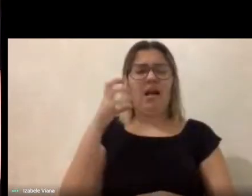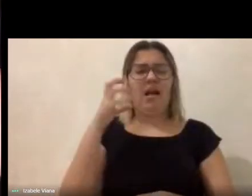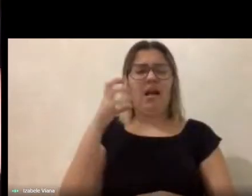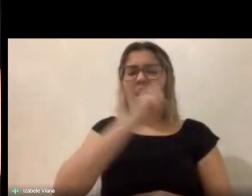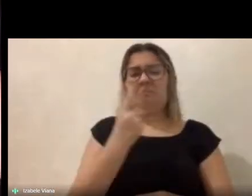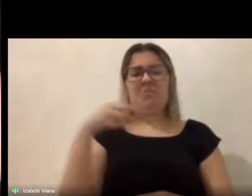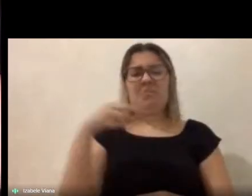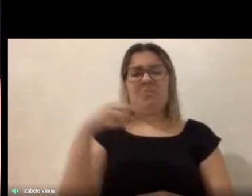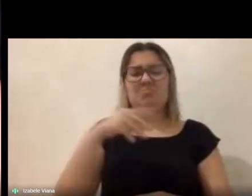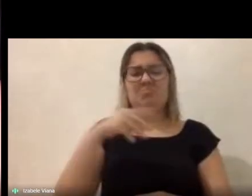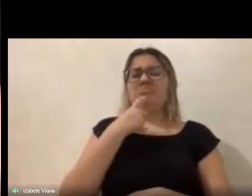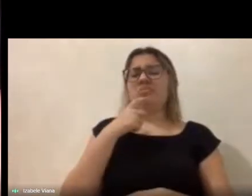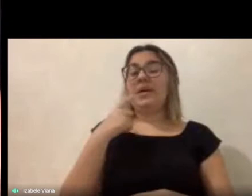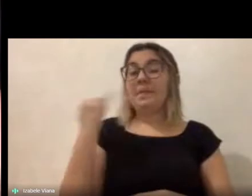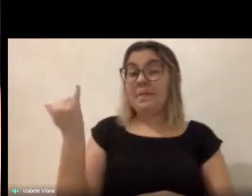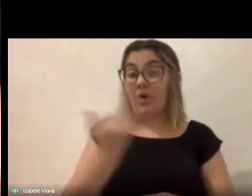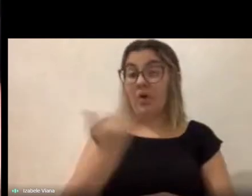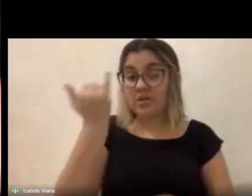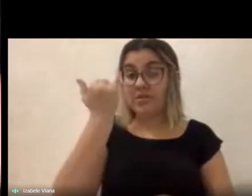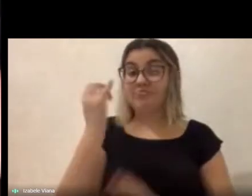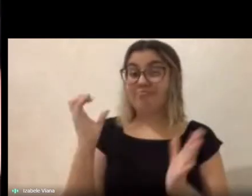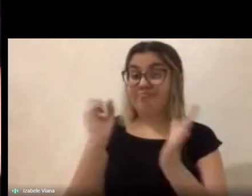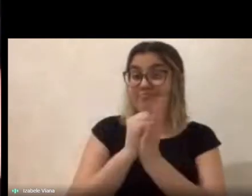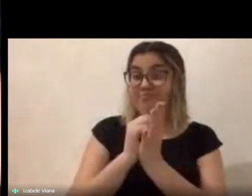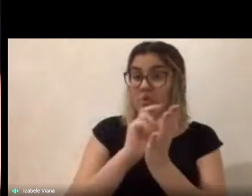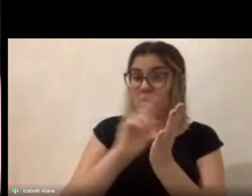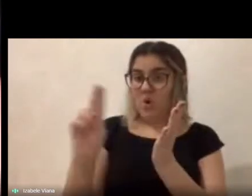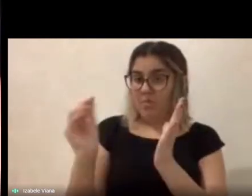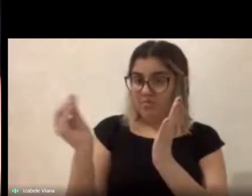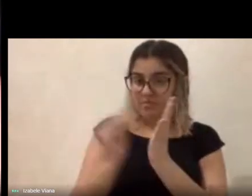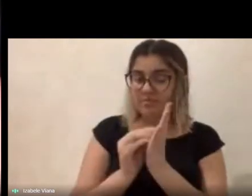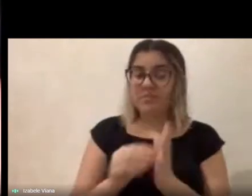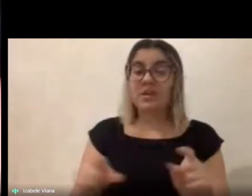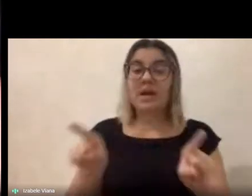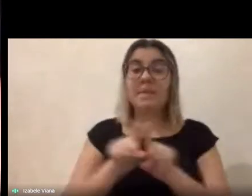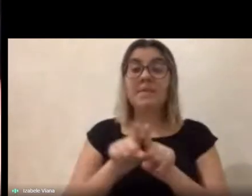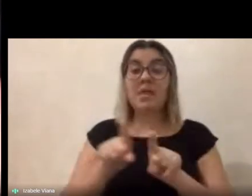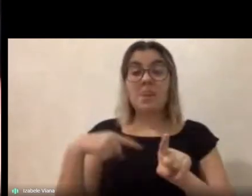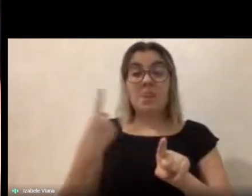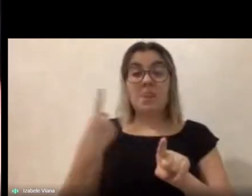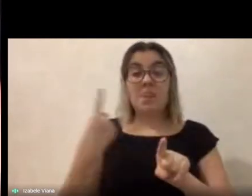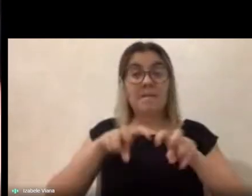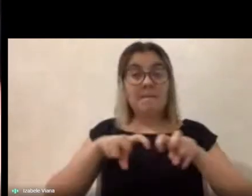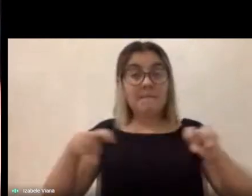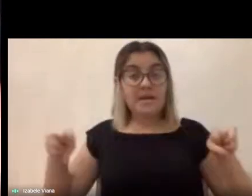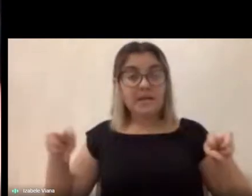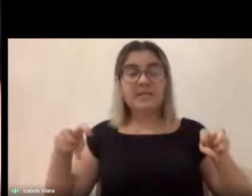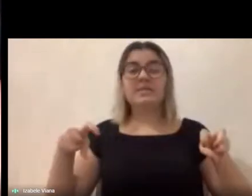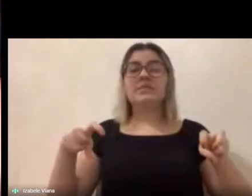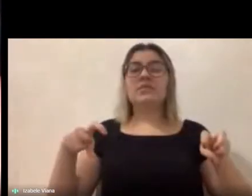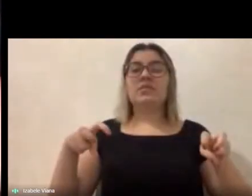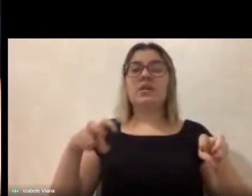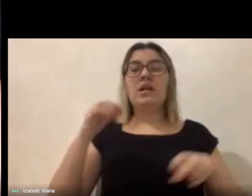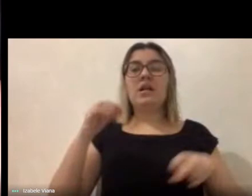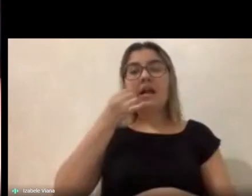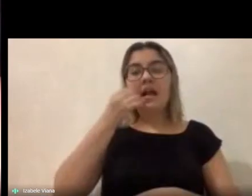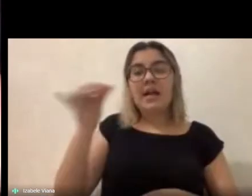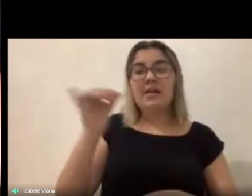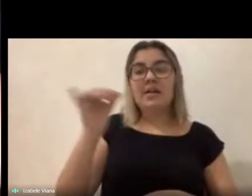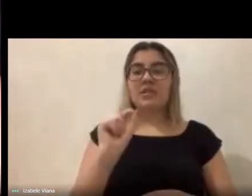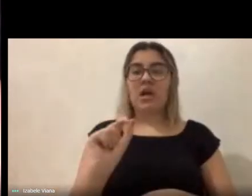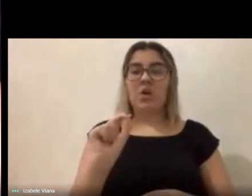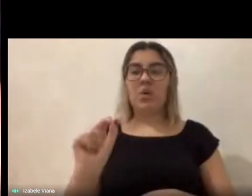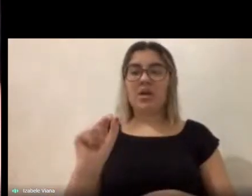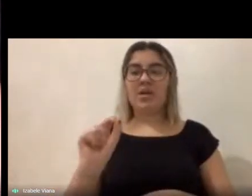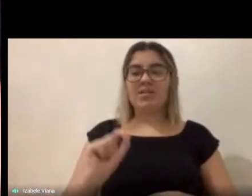também que nós que estamos aqui participando da mesa, de não acionar a ferramenta de compartilhamento de tela, tá bom? Porque